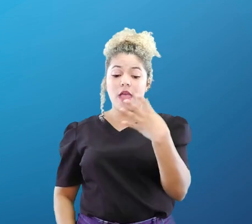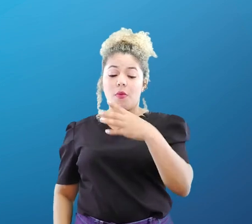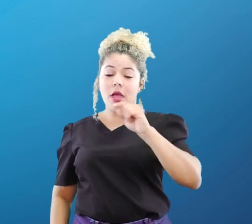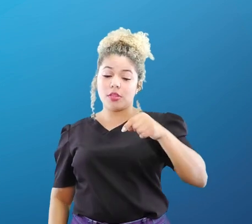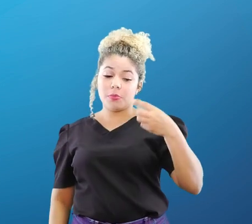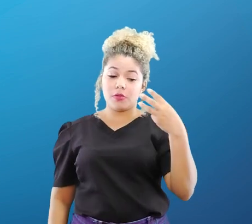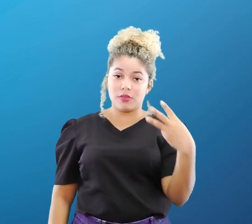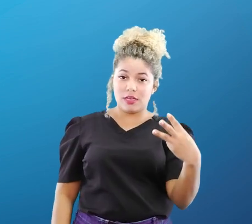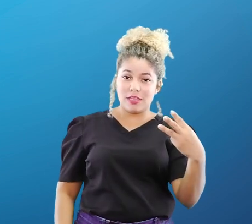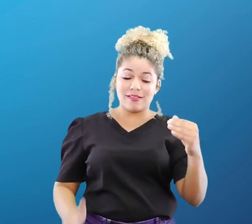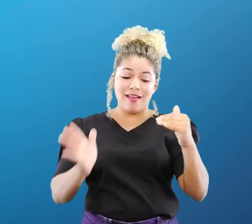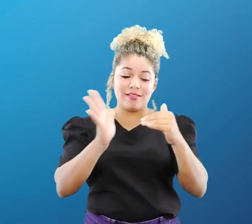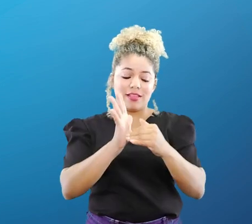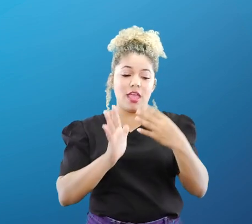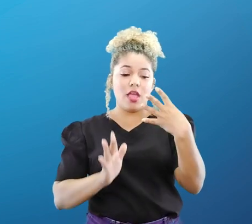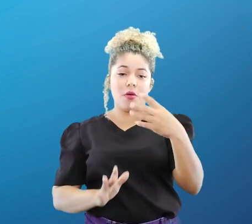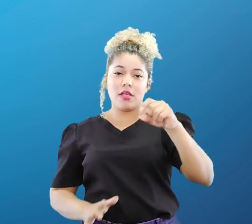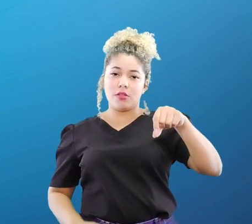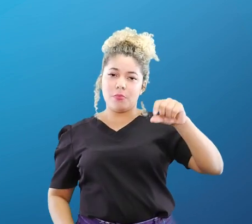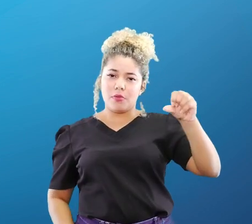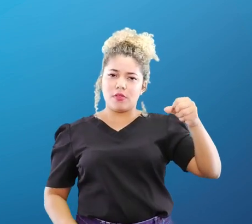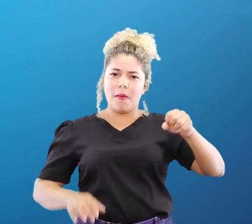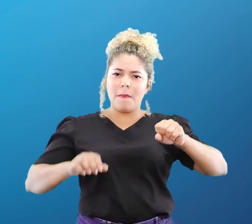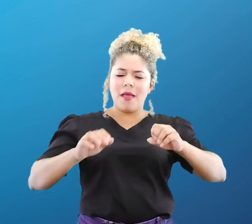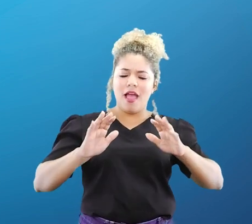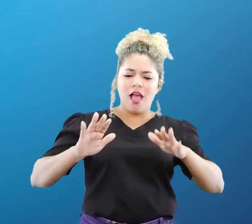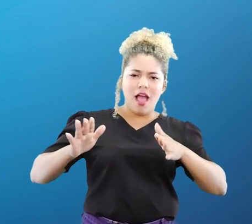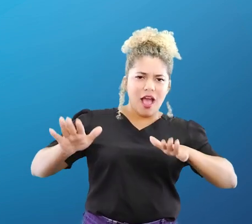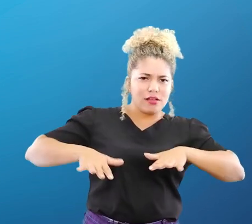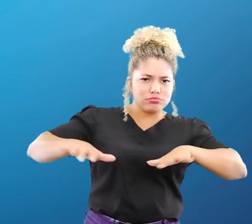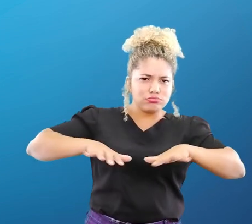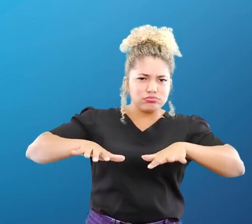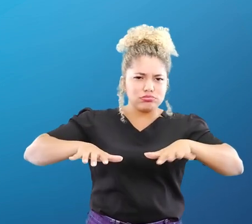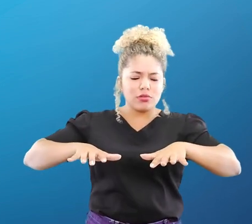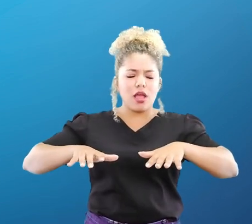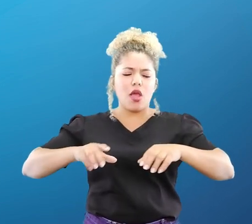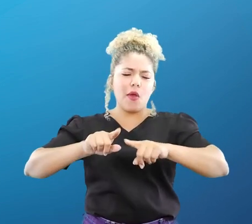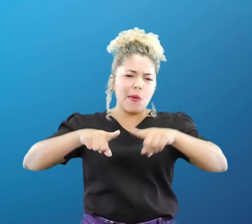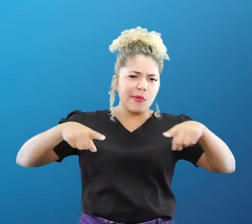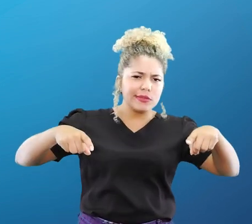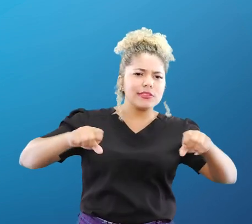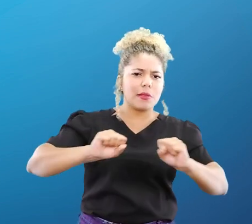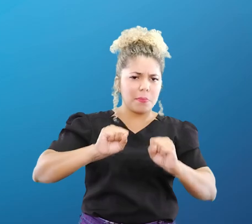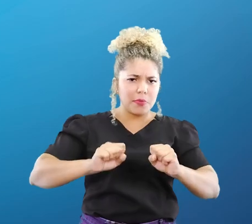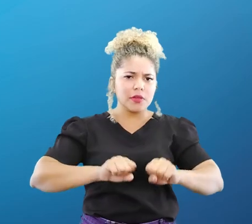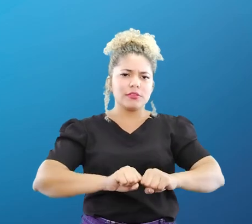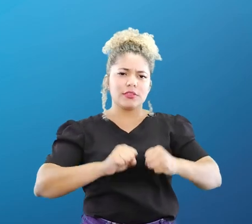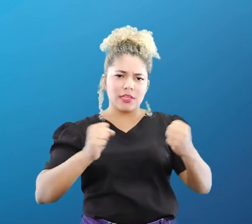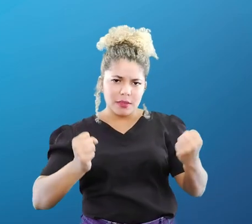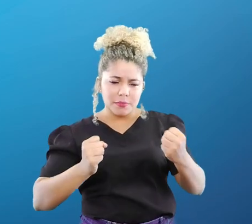4,3 e 4,9 balança móveis e pode quebrar pequenos objetos.